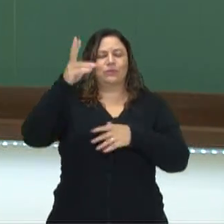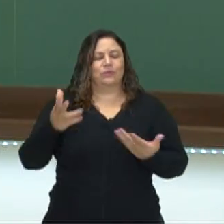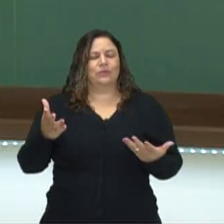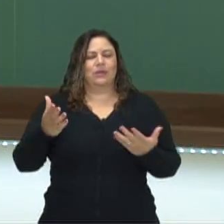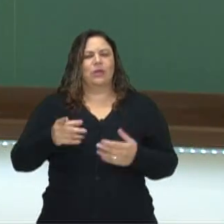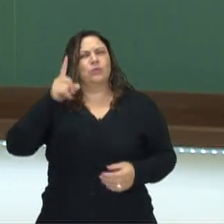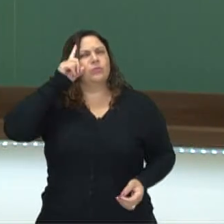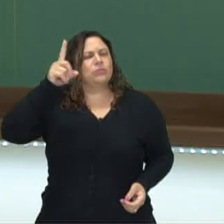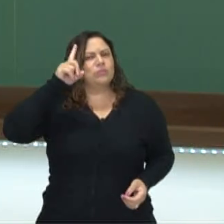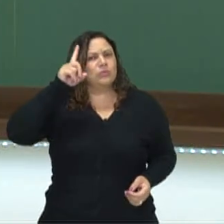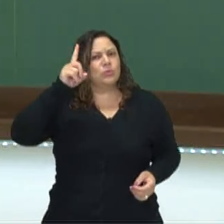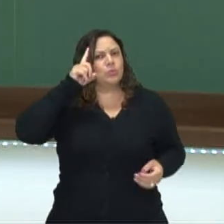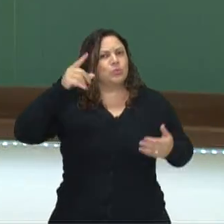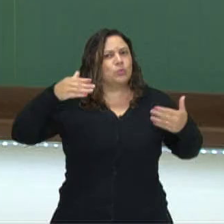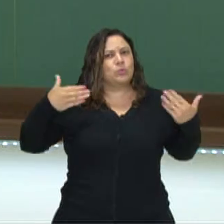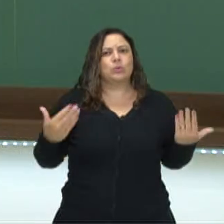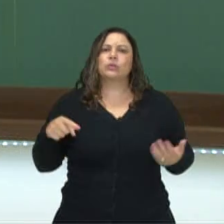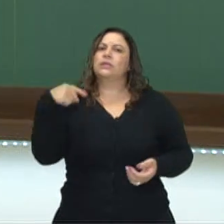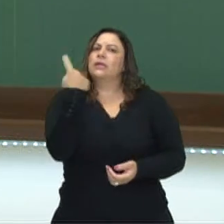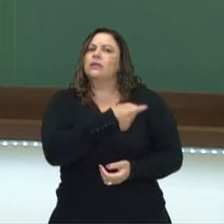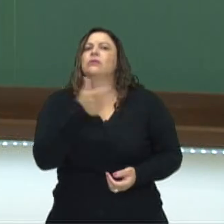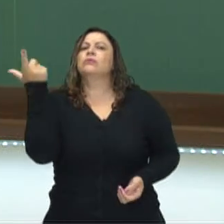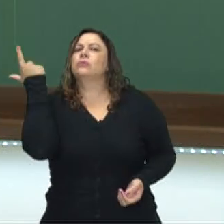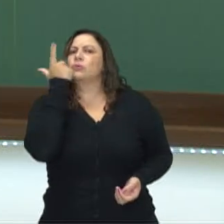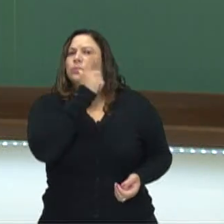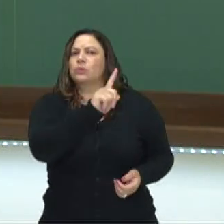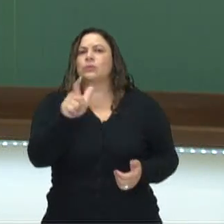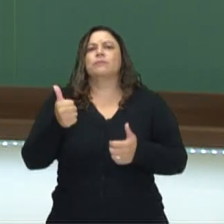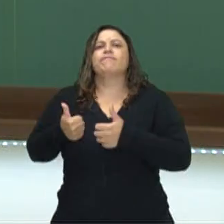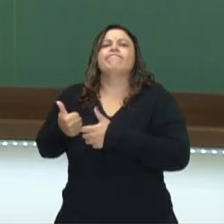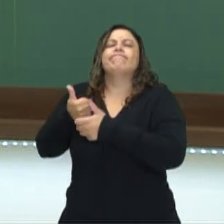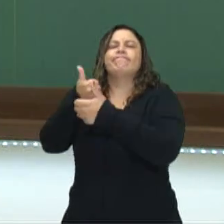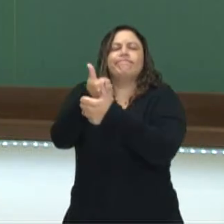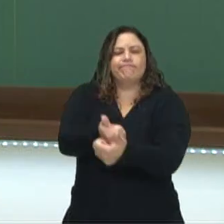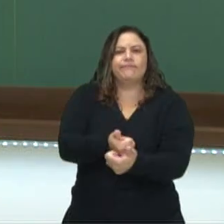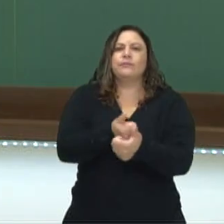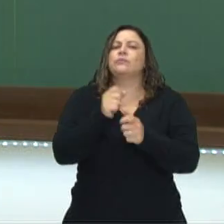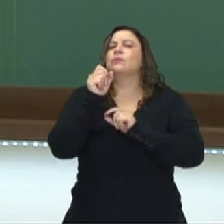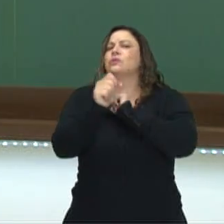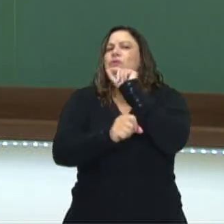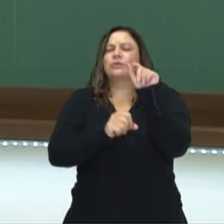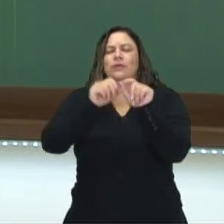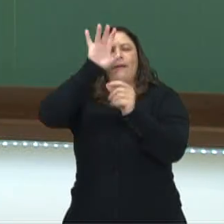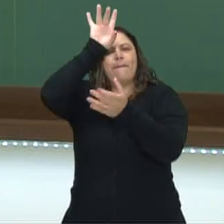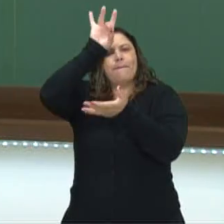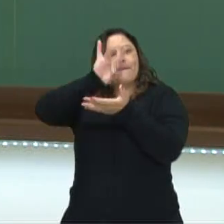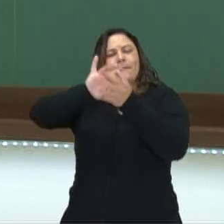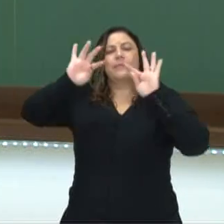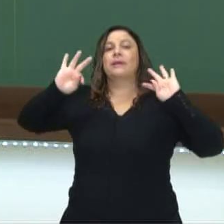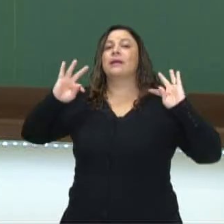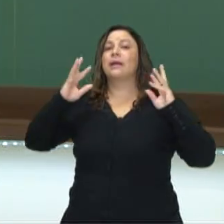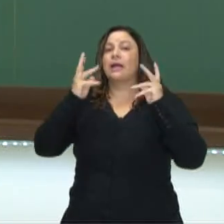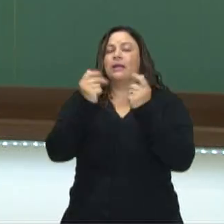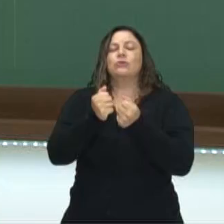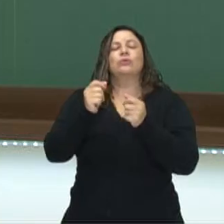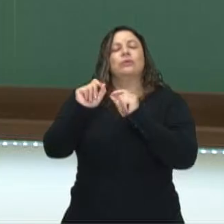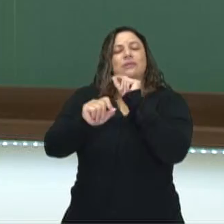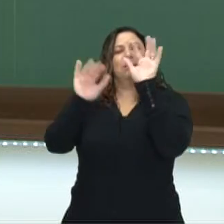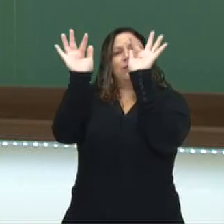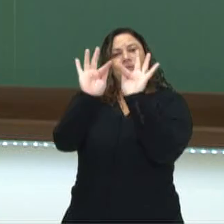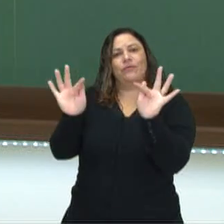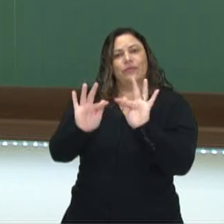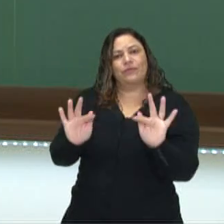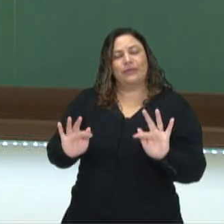hábito cotidiano, nós conseguimos nos aproximar de uma realização total, da felicidade